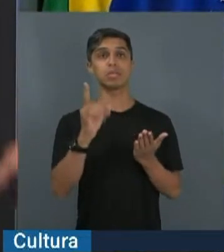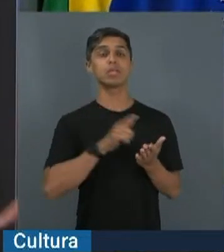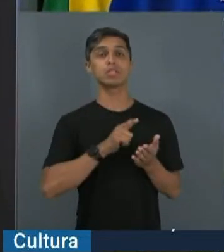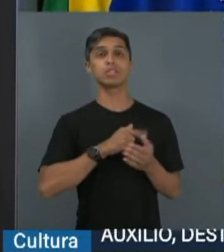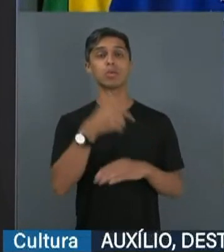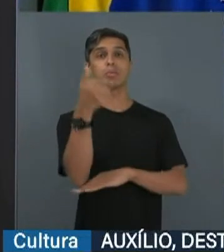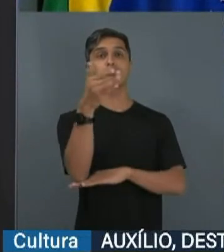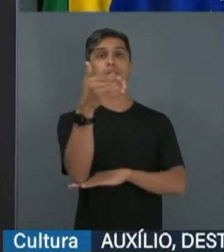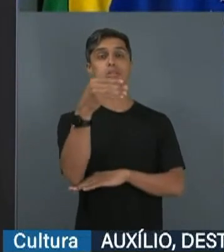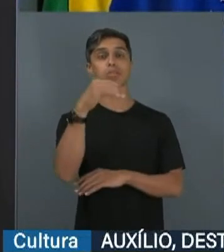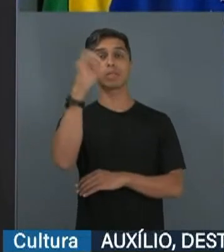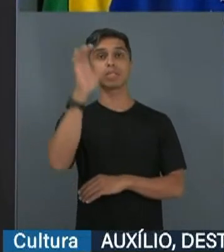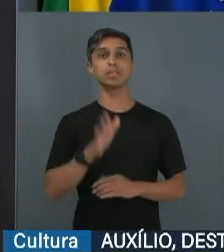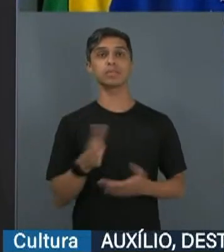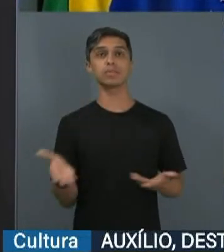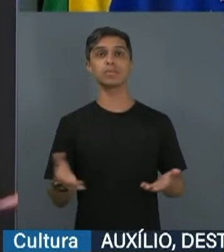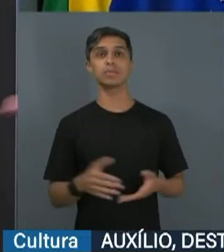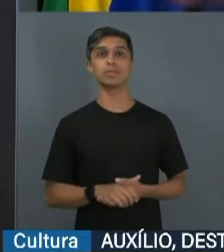do Brasil,